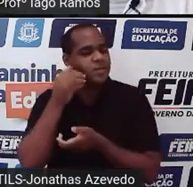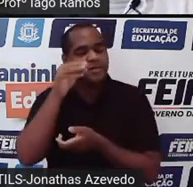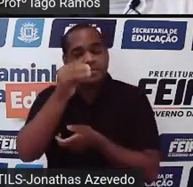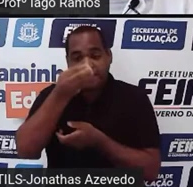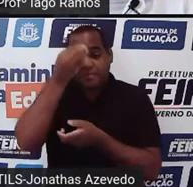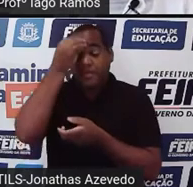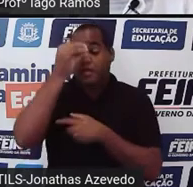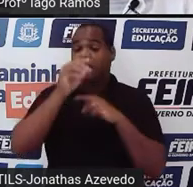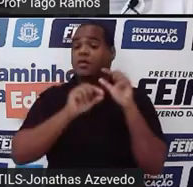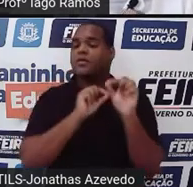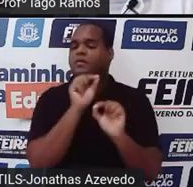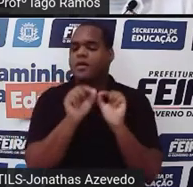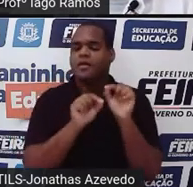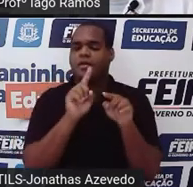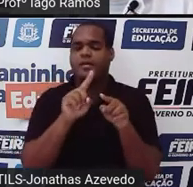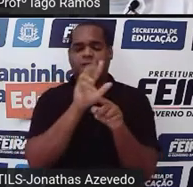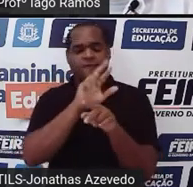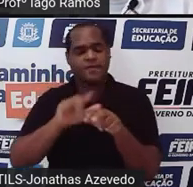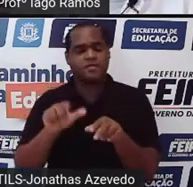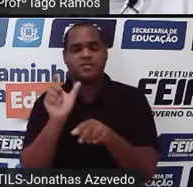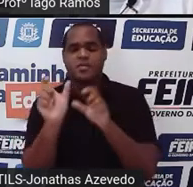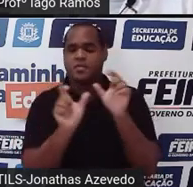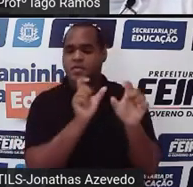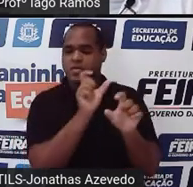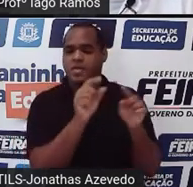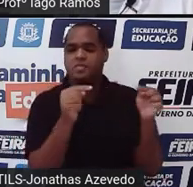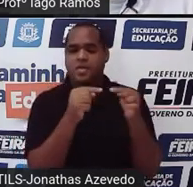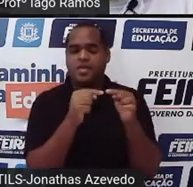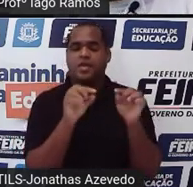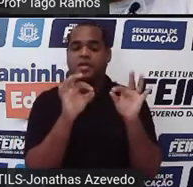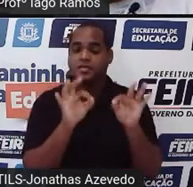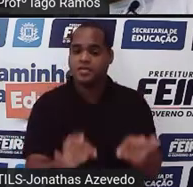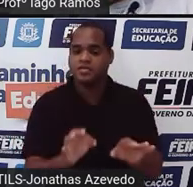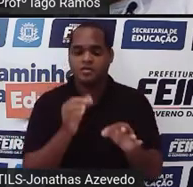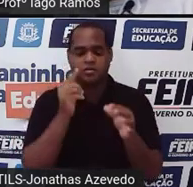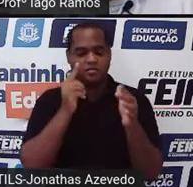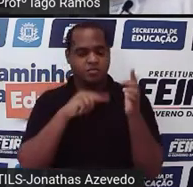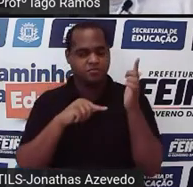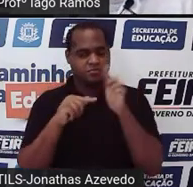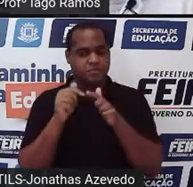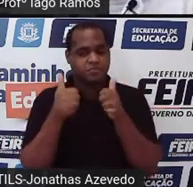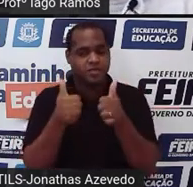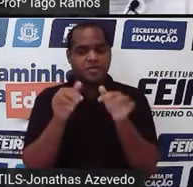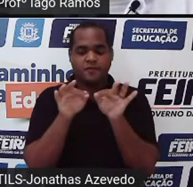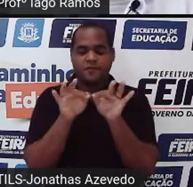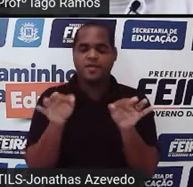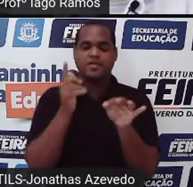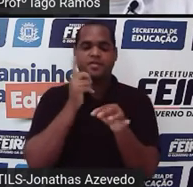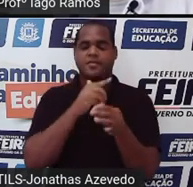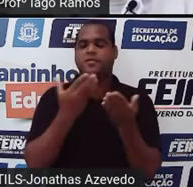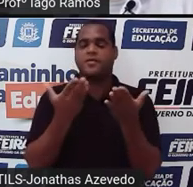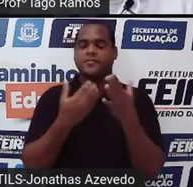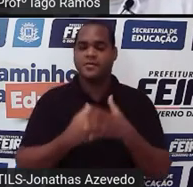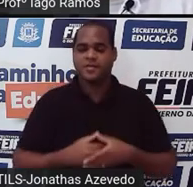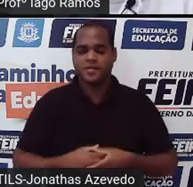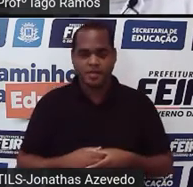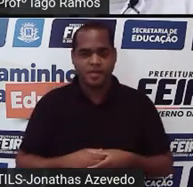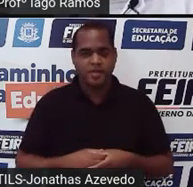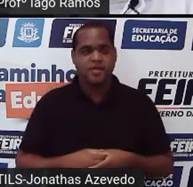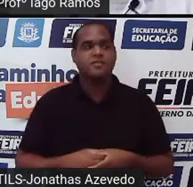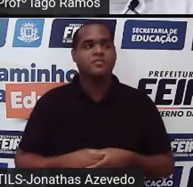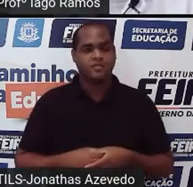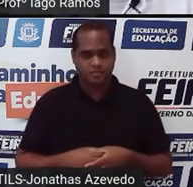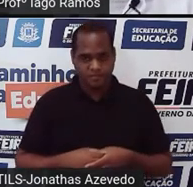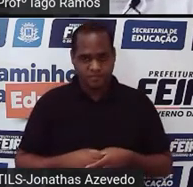Quais são as palavras que vão completar de maneira certa essa frase aqui olha só